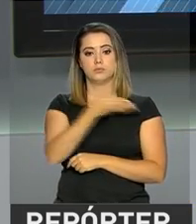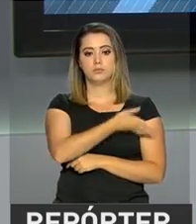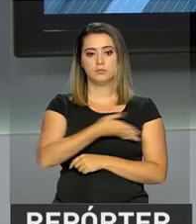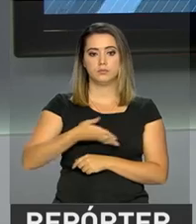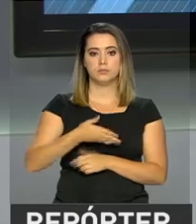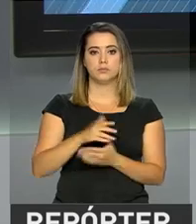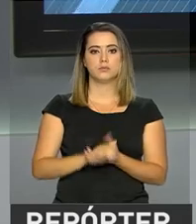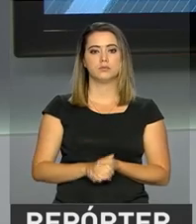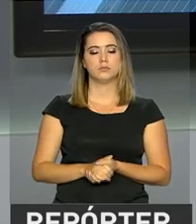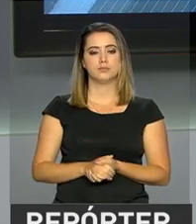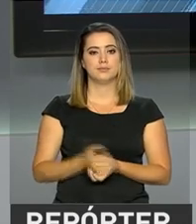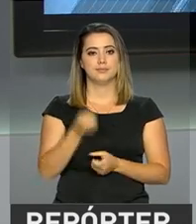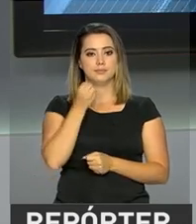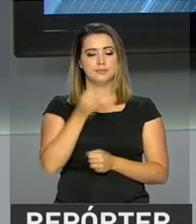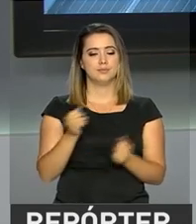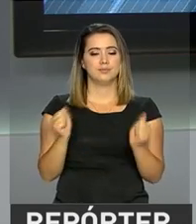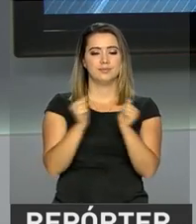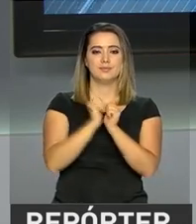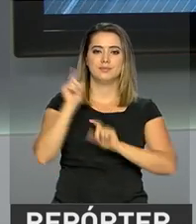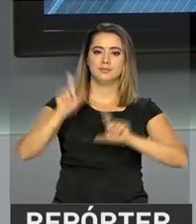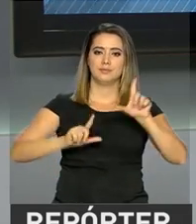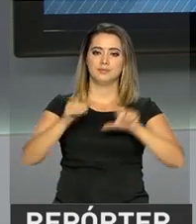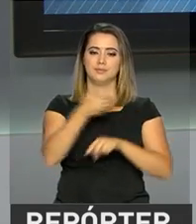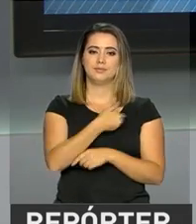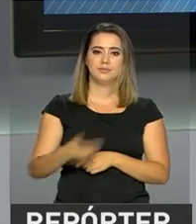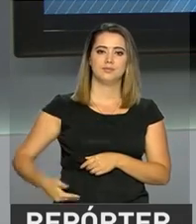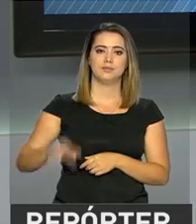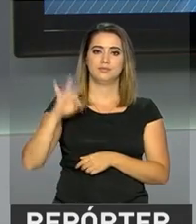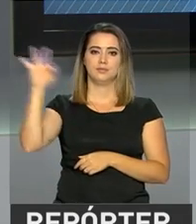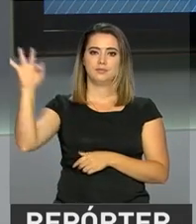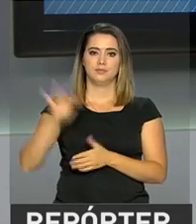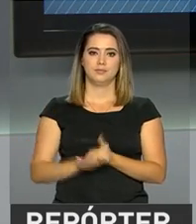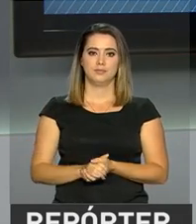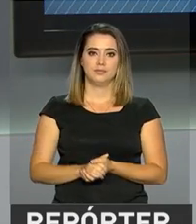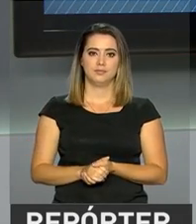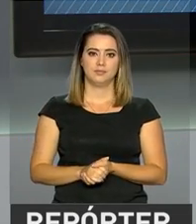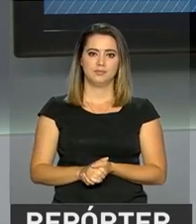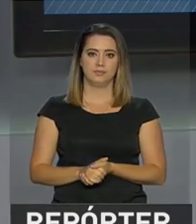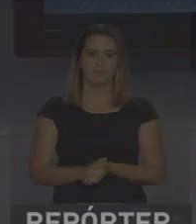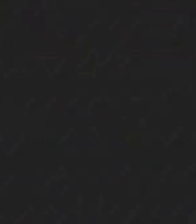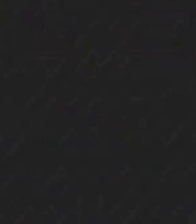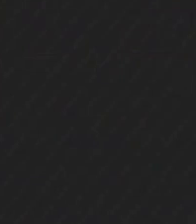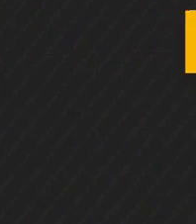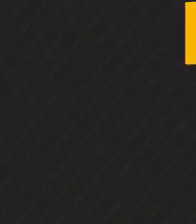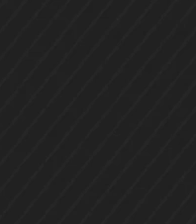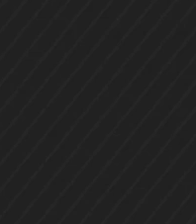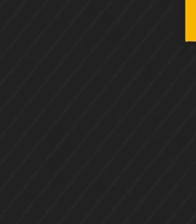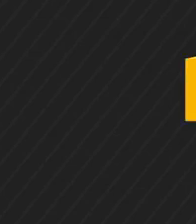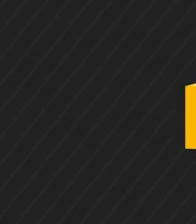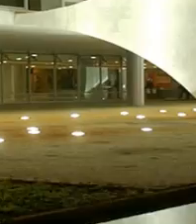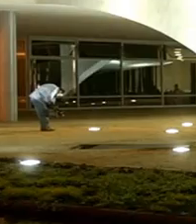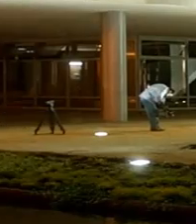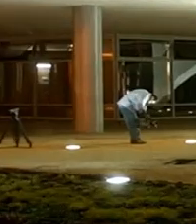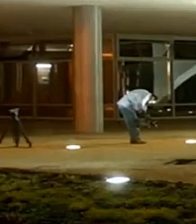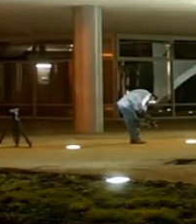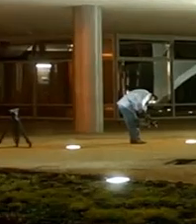da NBR na internet. Continue com a gente na NBR, a TV do Governo Federal.